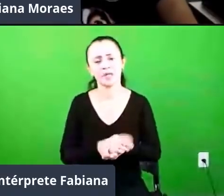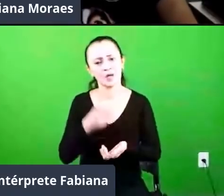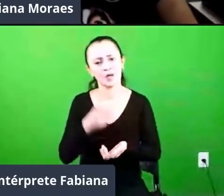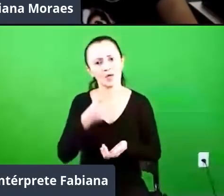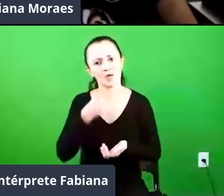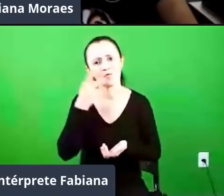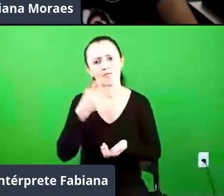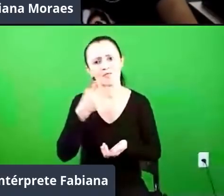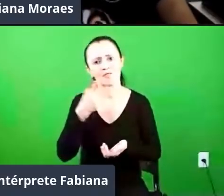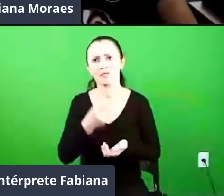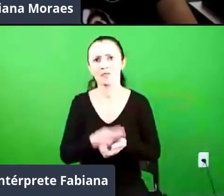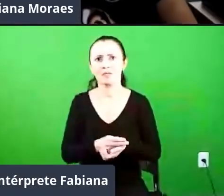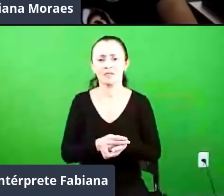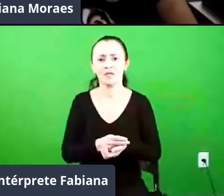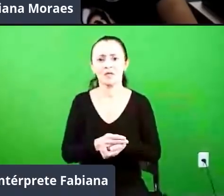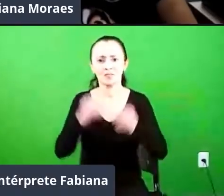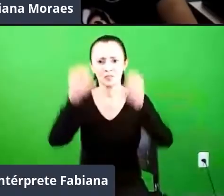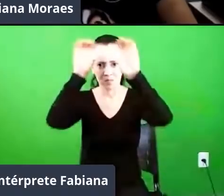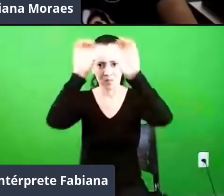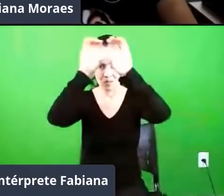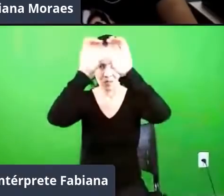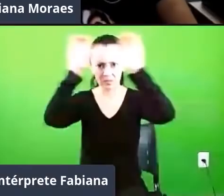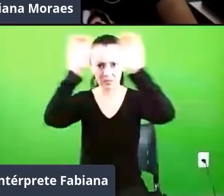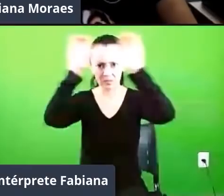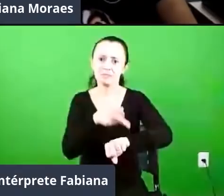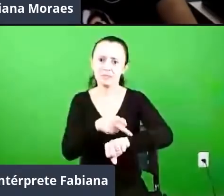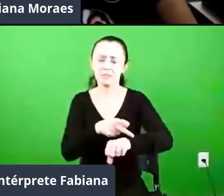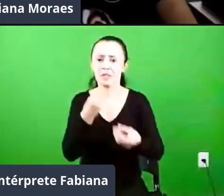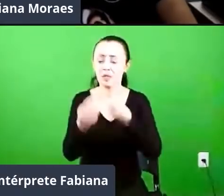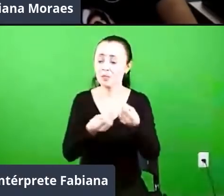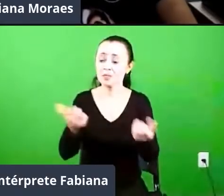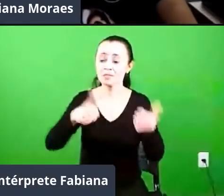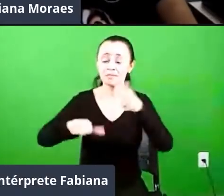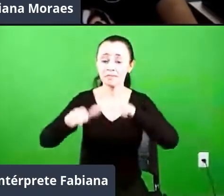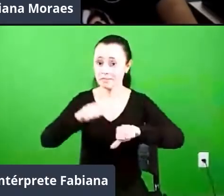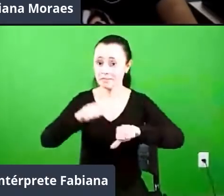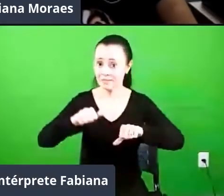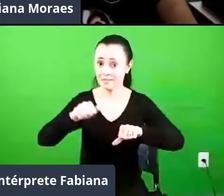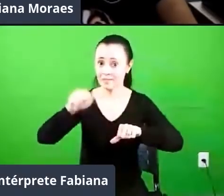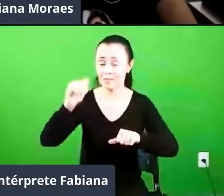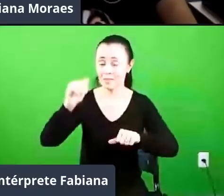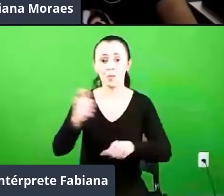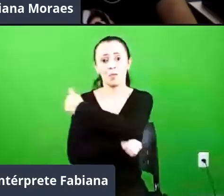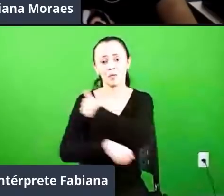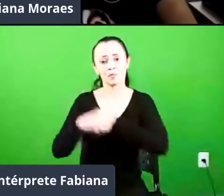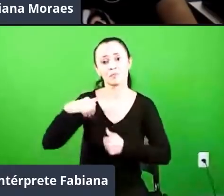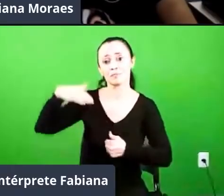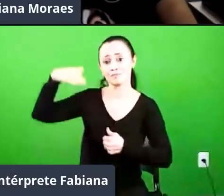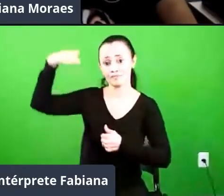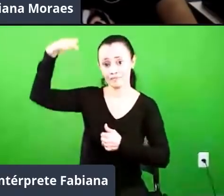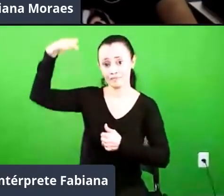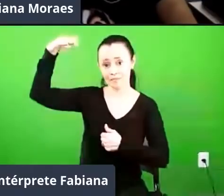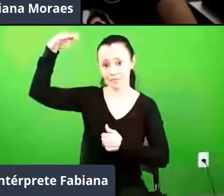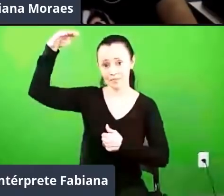do curso de pedagogia. Gente, como nós vamos avaliar o nosso aluno que é adulto? Que já tem muitas facilidades, tem várias formas de avaliação